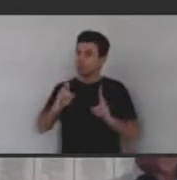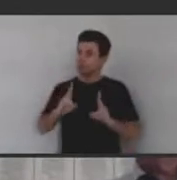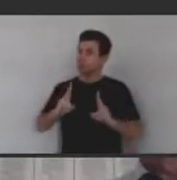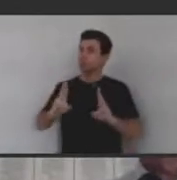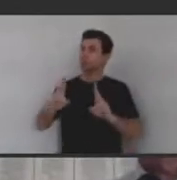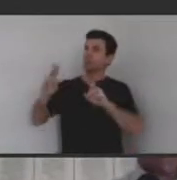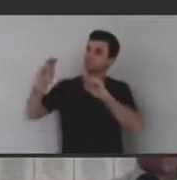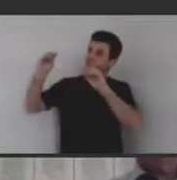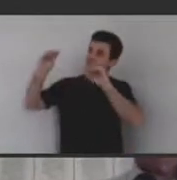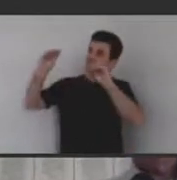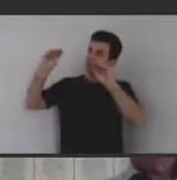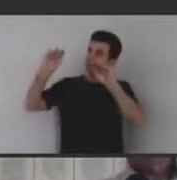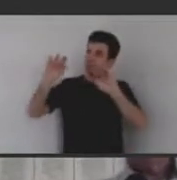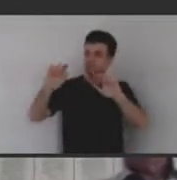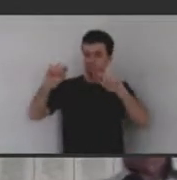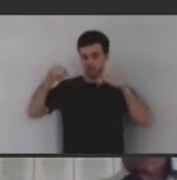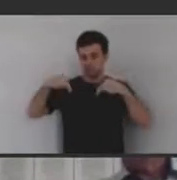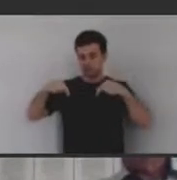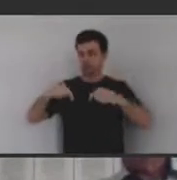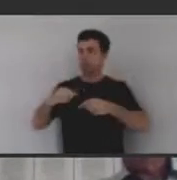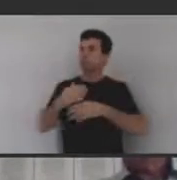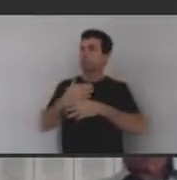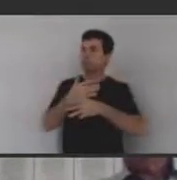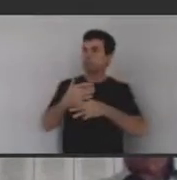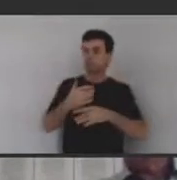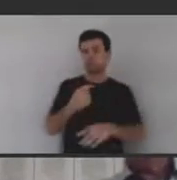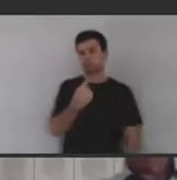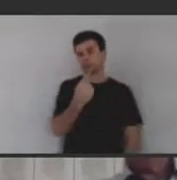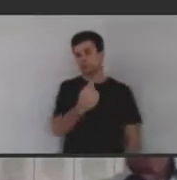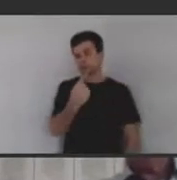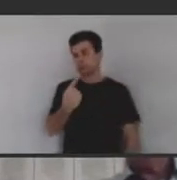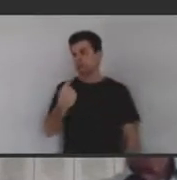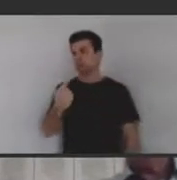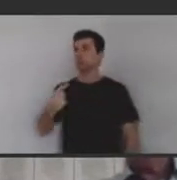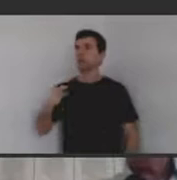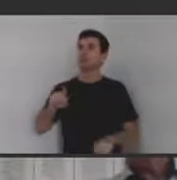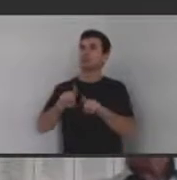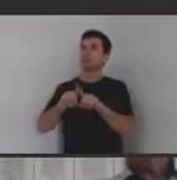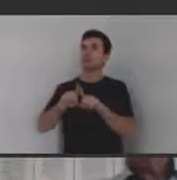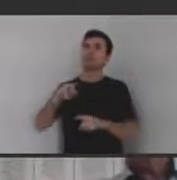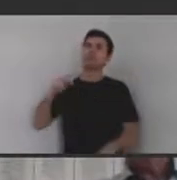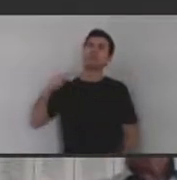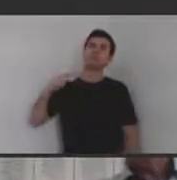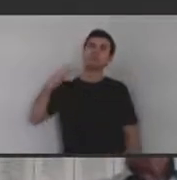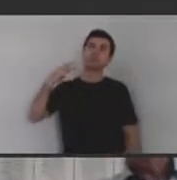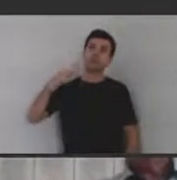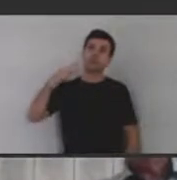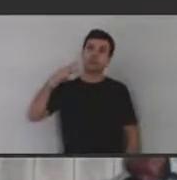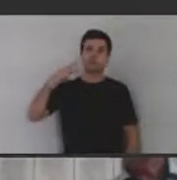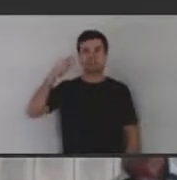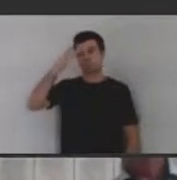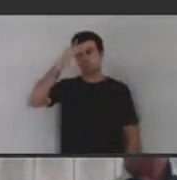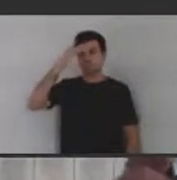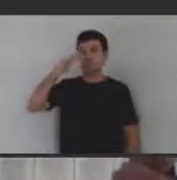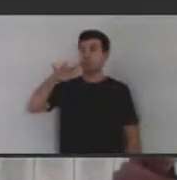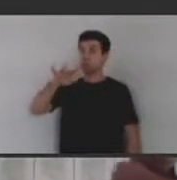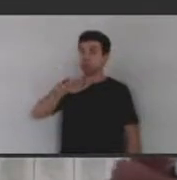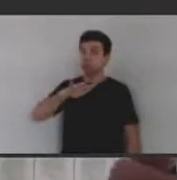cada cidadão dessa cidade, abençoando todos os vereadores, todas as pessoas que nos